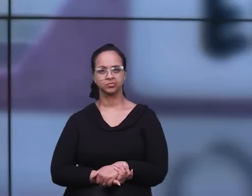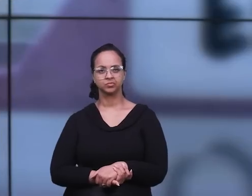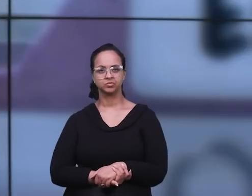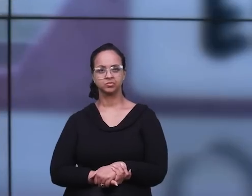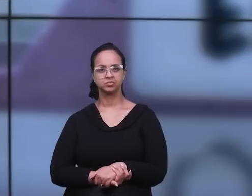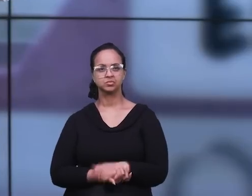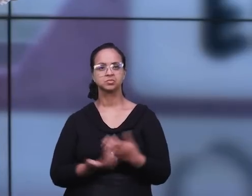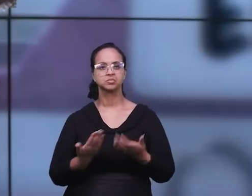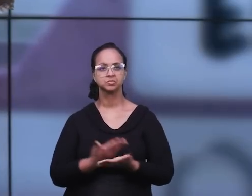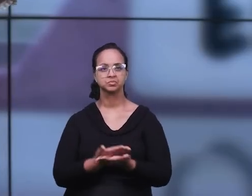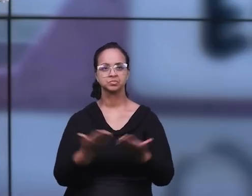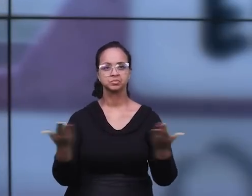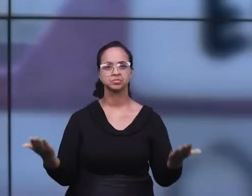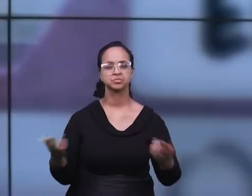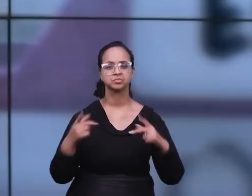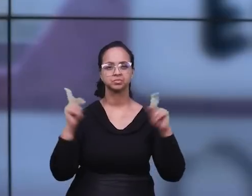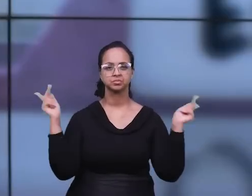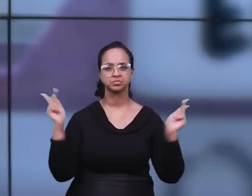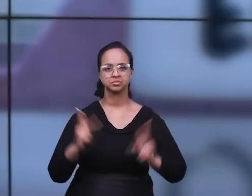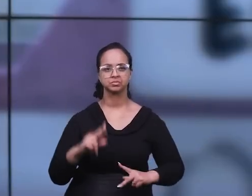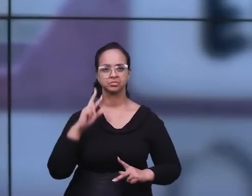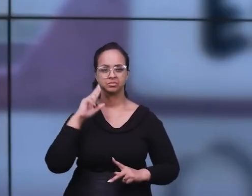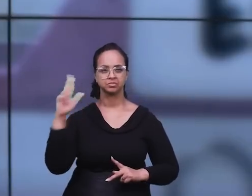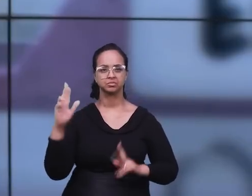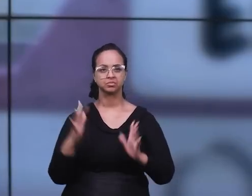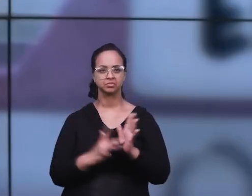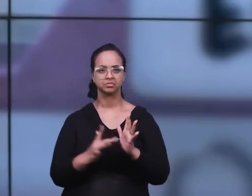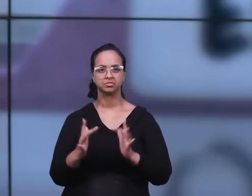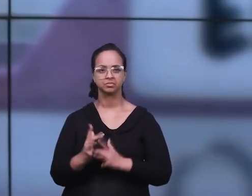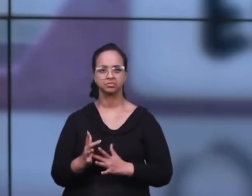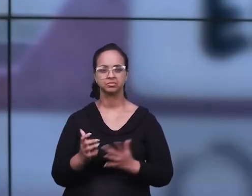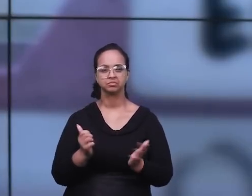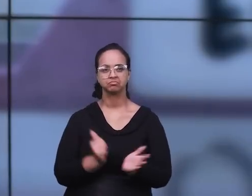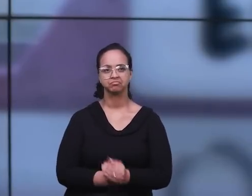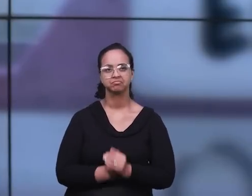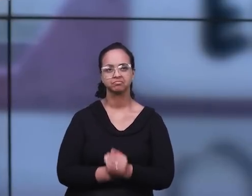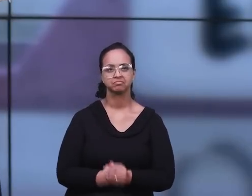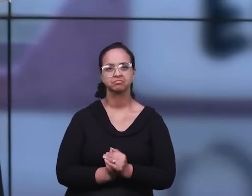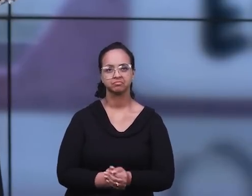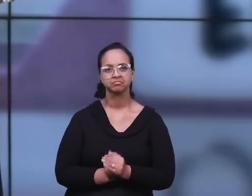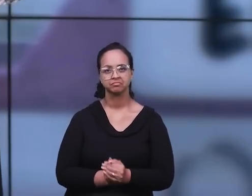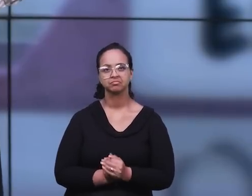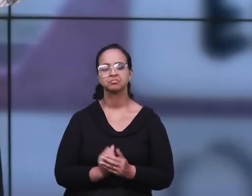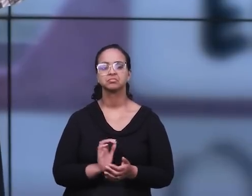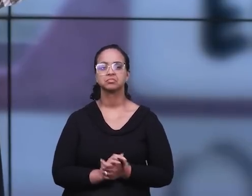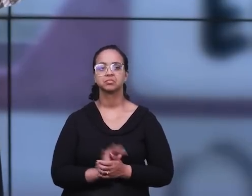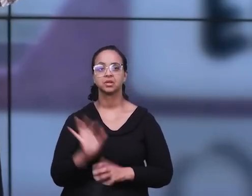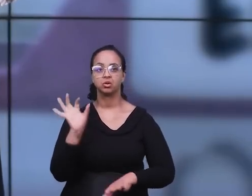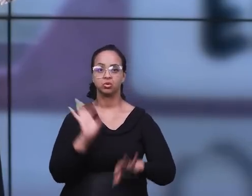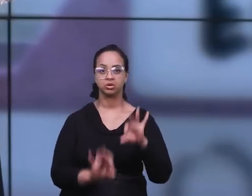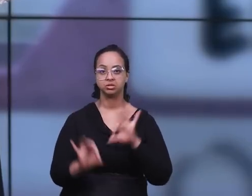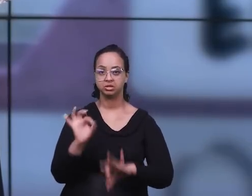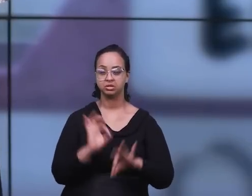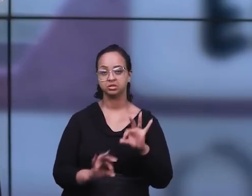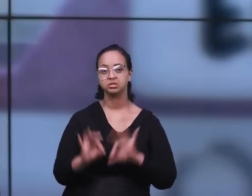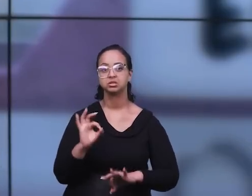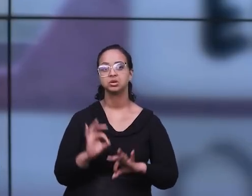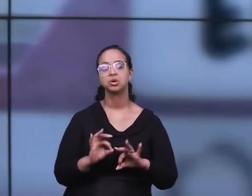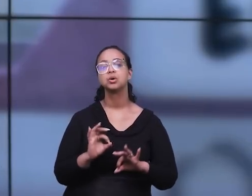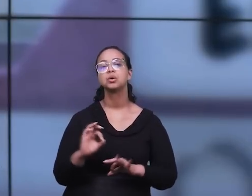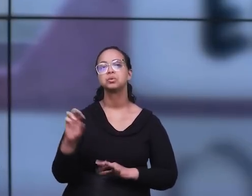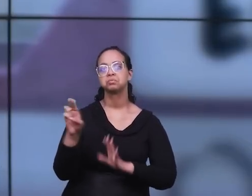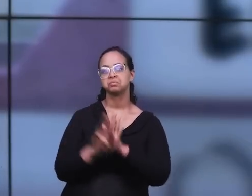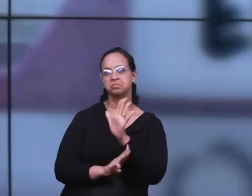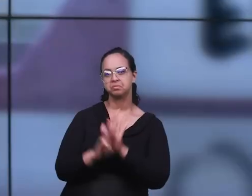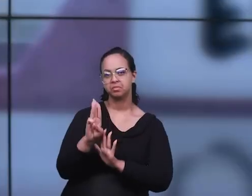Nós cumprimentamos a todos com a paz do Senhor Jesus. Nesta aula, o Grupo Organização e Método permanece